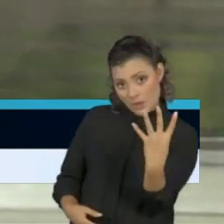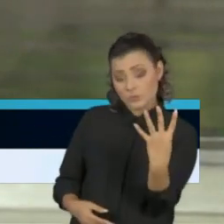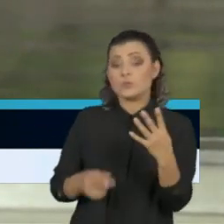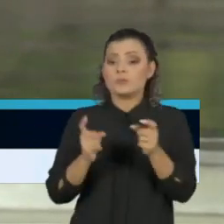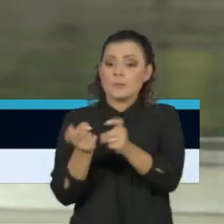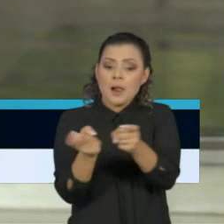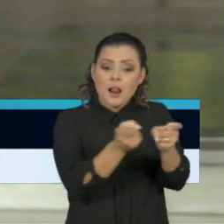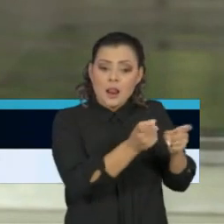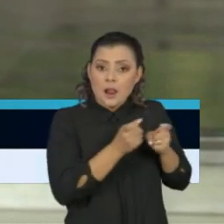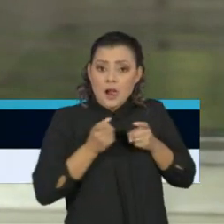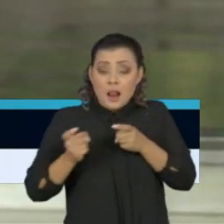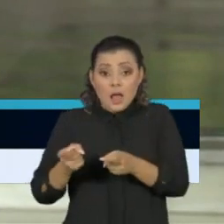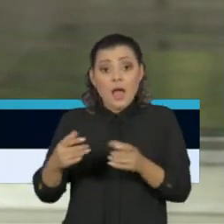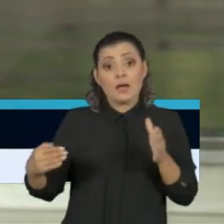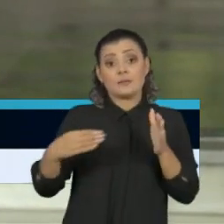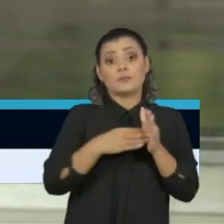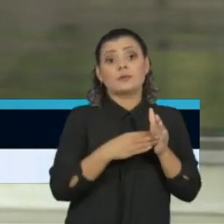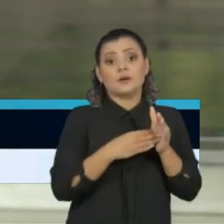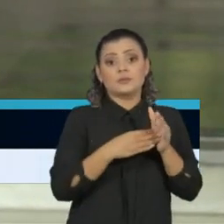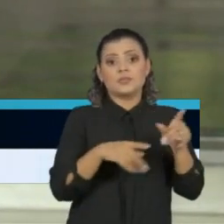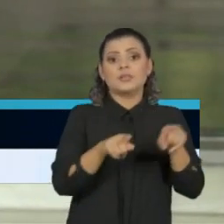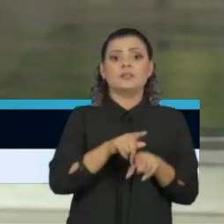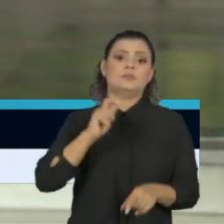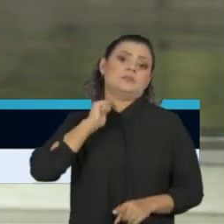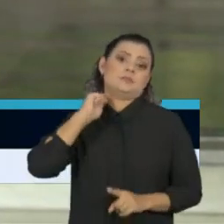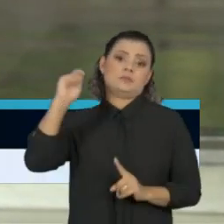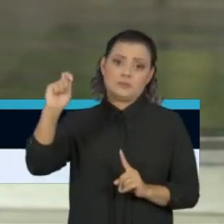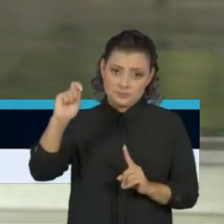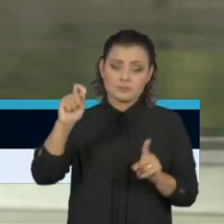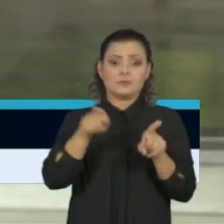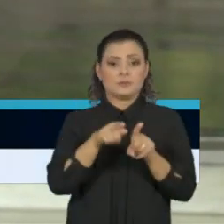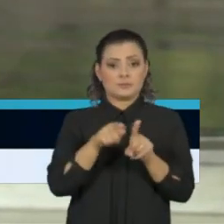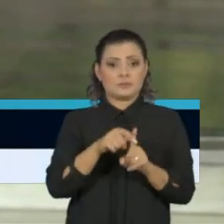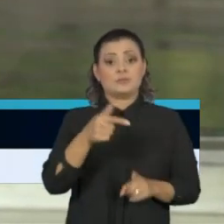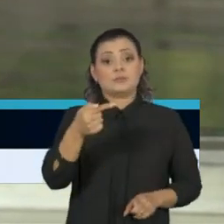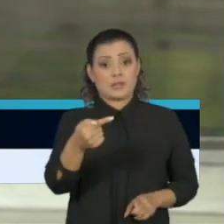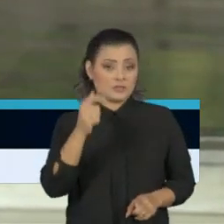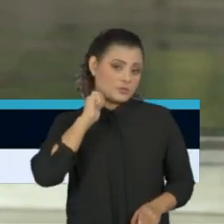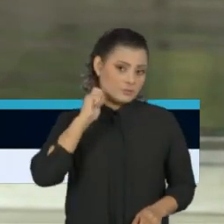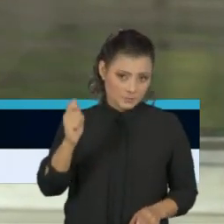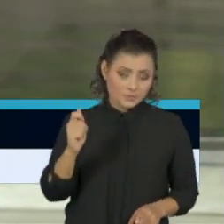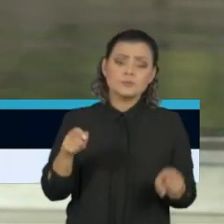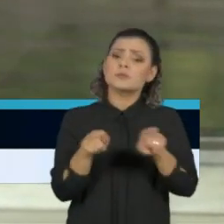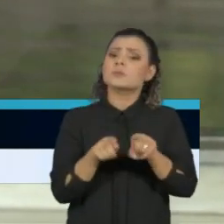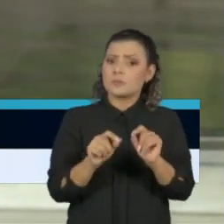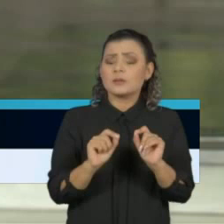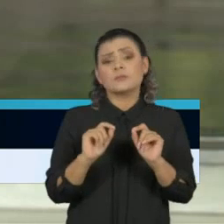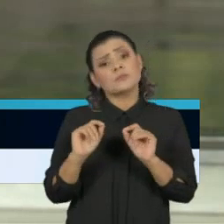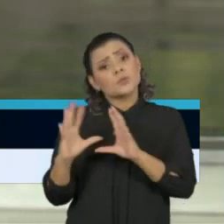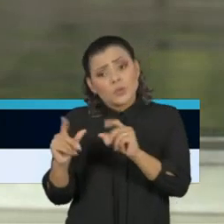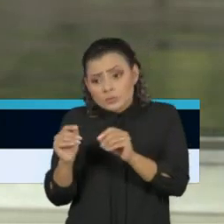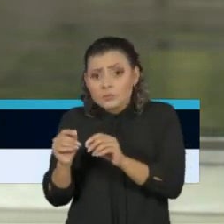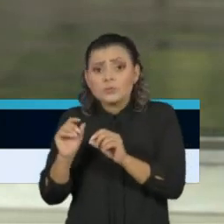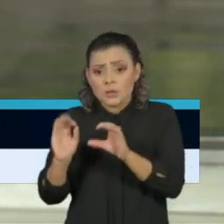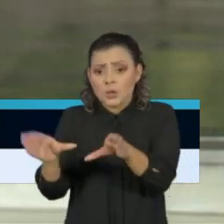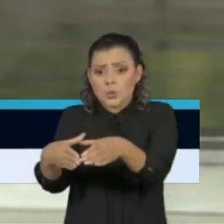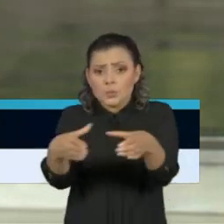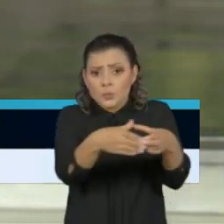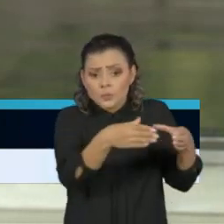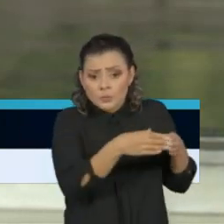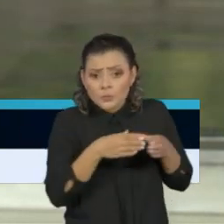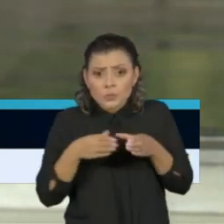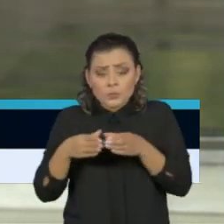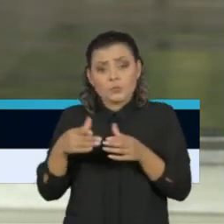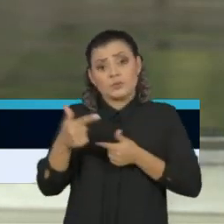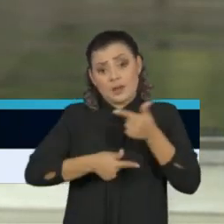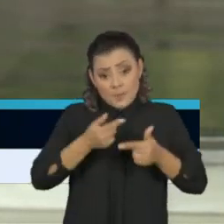e mantida com a orientação a todos para que permaneçam nas suas casas, exceto aqueles que estão em atividades essenciais